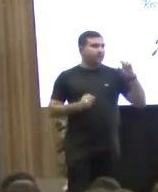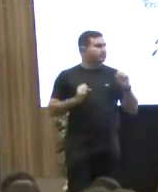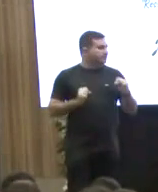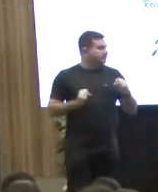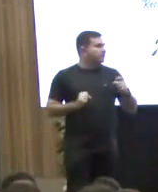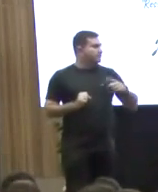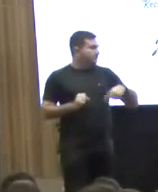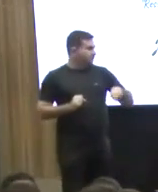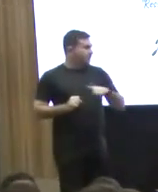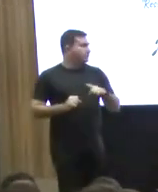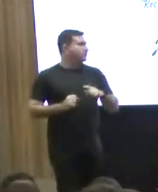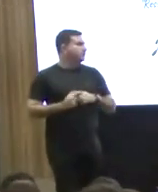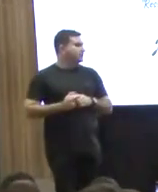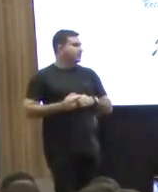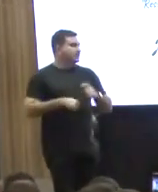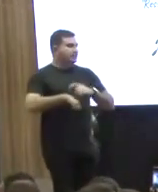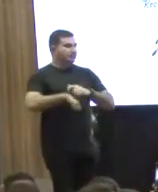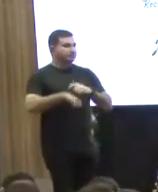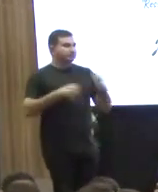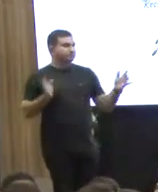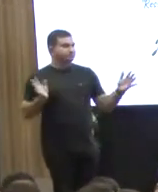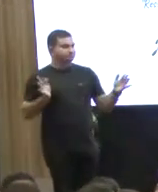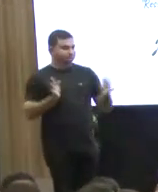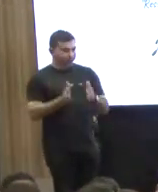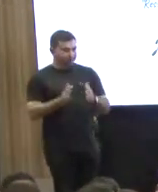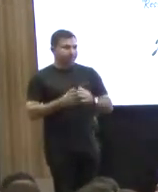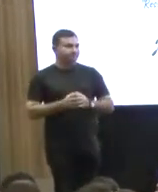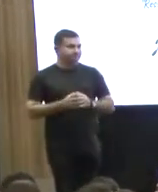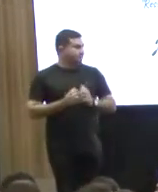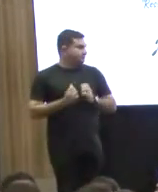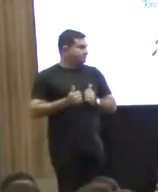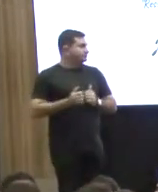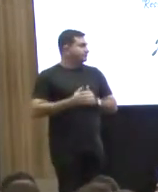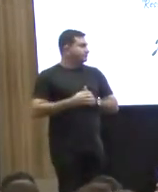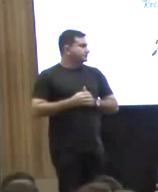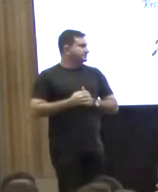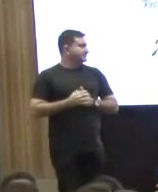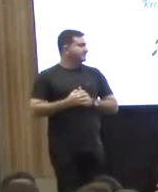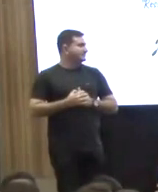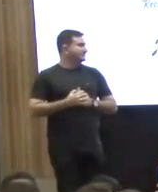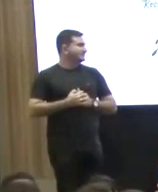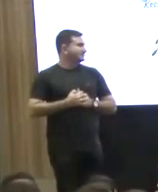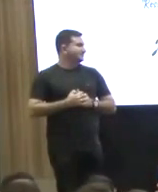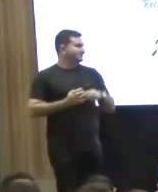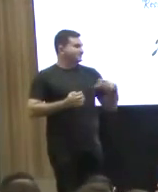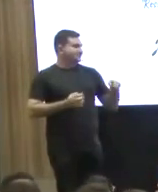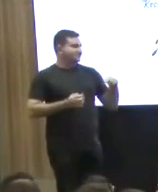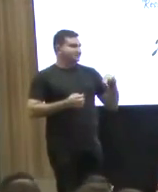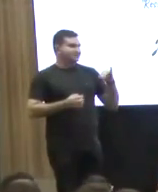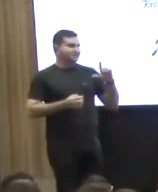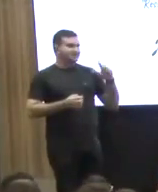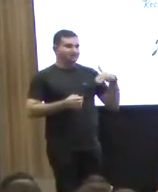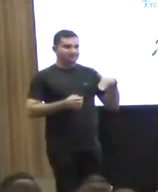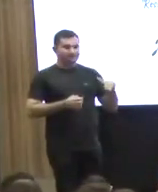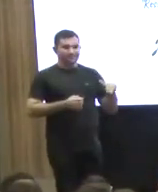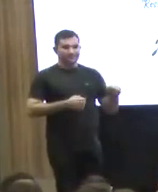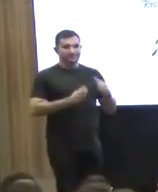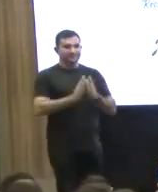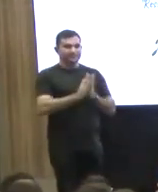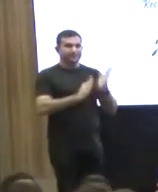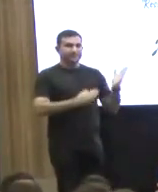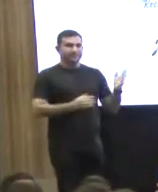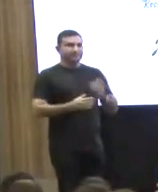2 questões, porque o nosso tempo já está próximo do fim, tá? Já, passa rápido. Professora Nilma, por favor. Vai fazer as